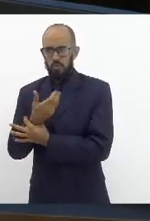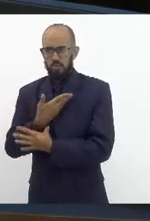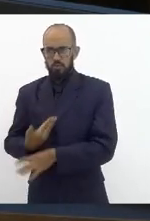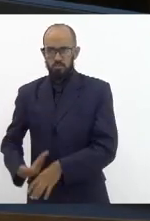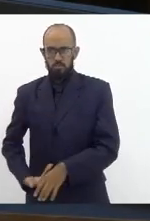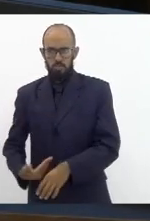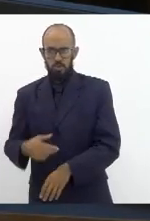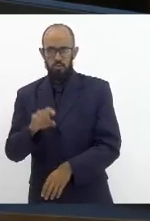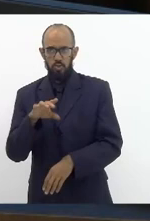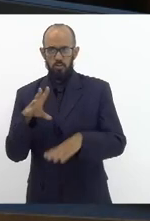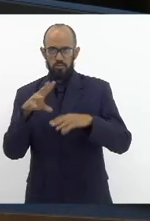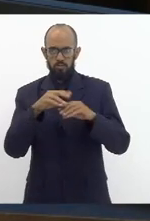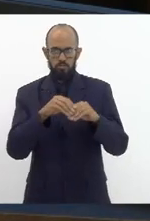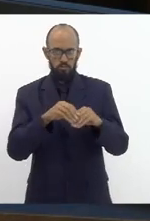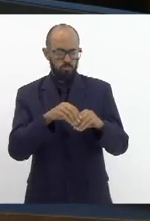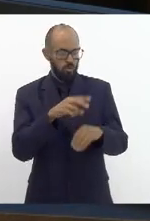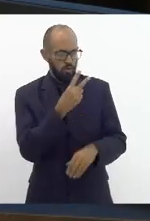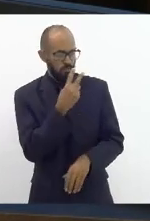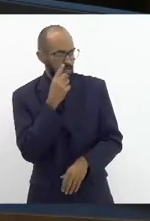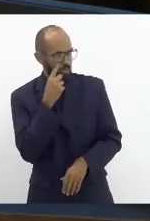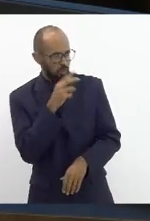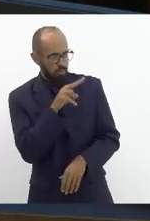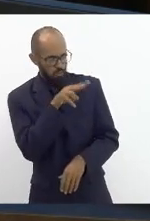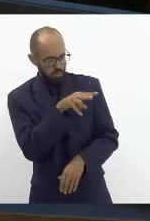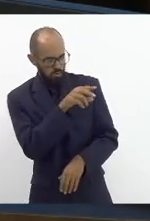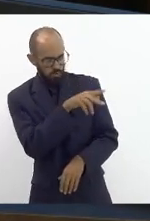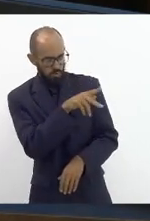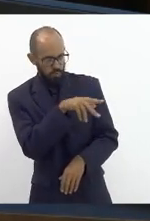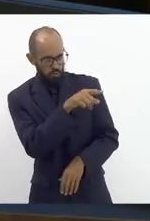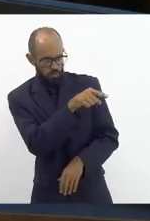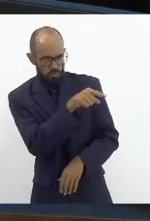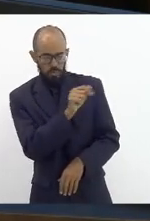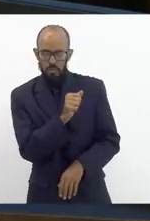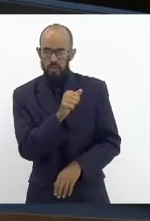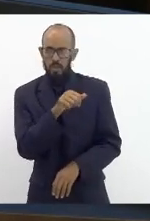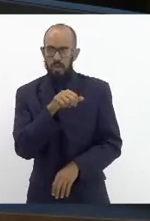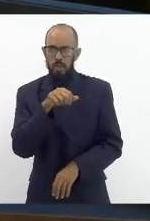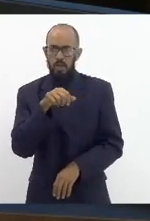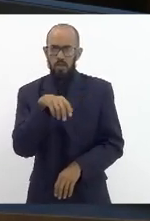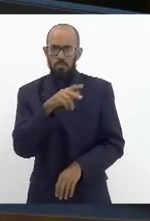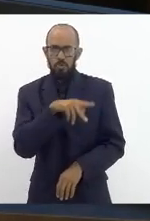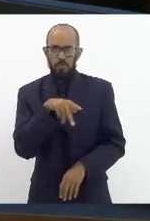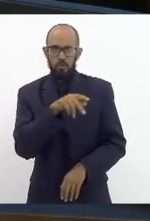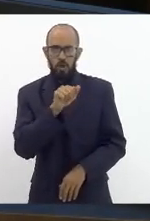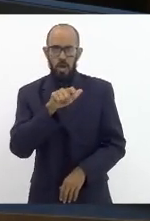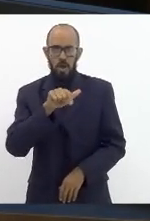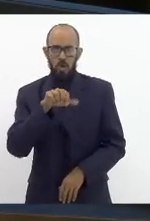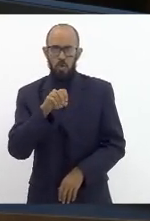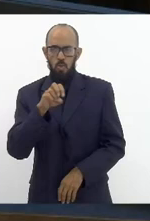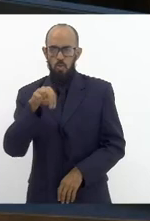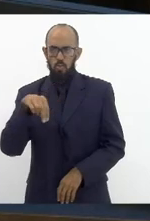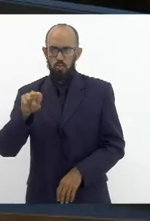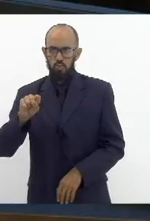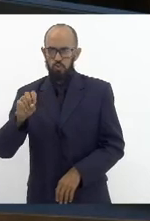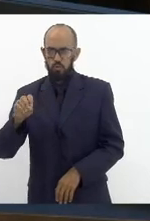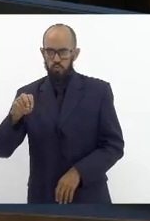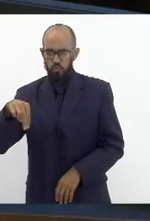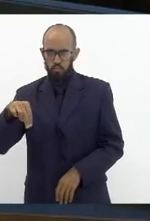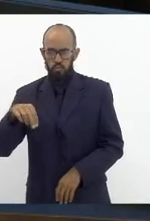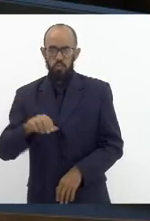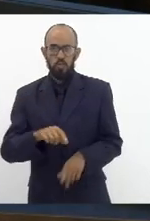adendo, estou vendo dois professores, ambos amigos, professor Alonso, professor Alexandre Prado, meu